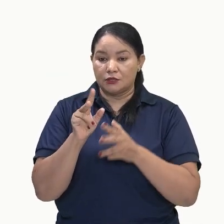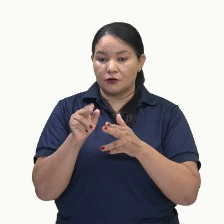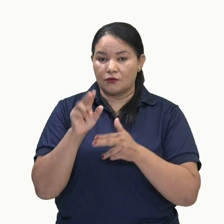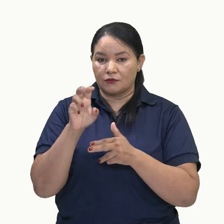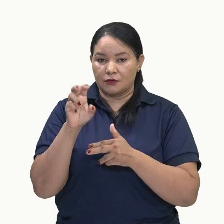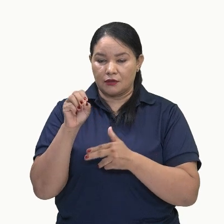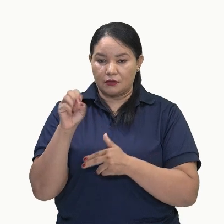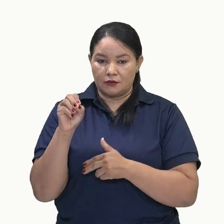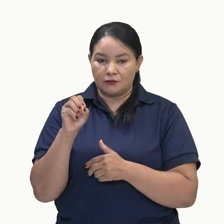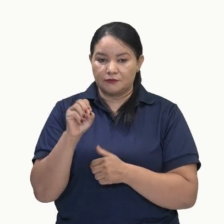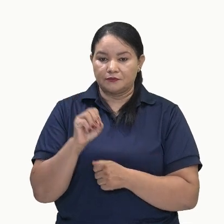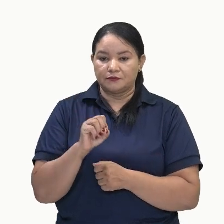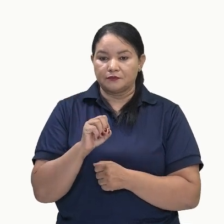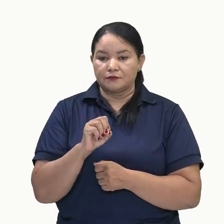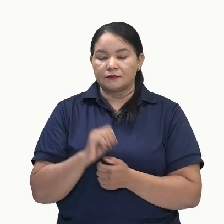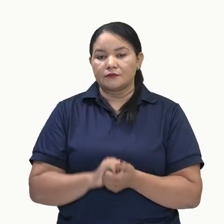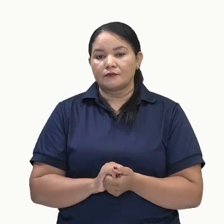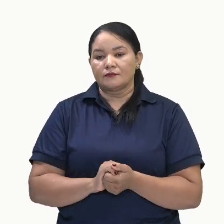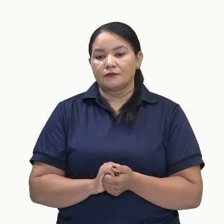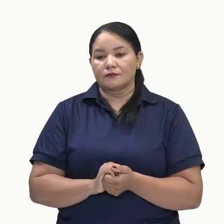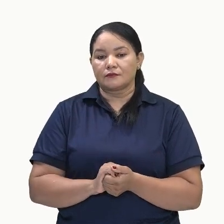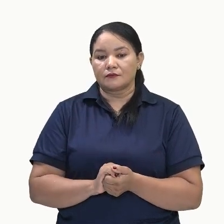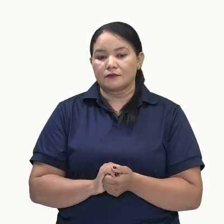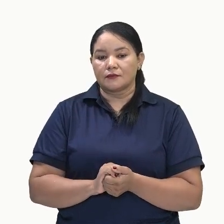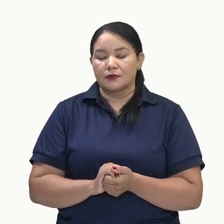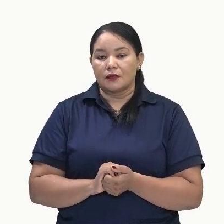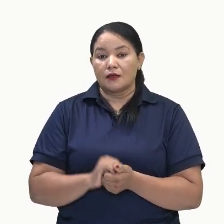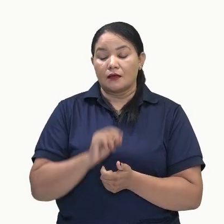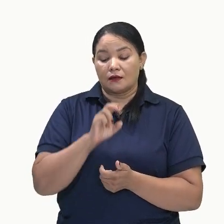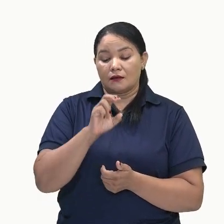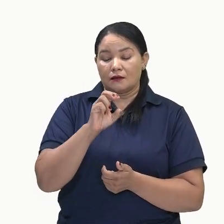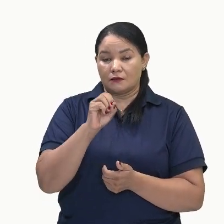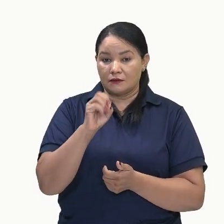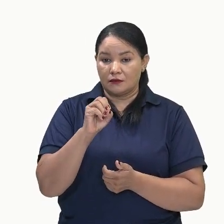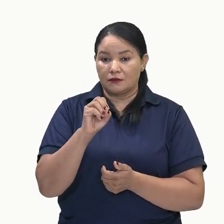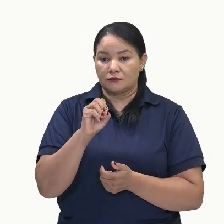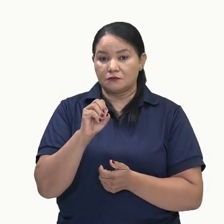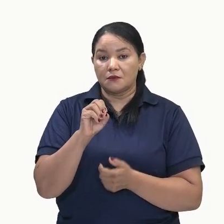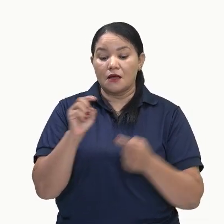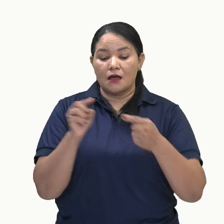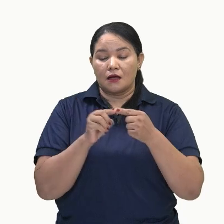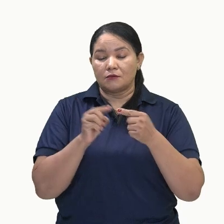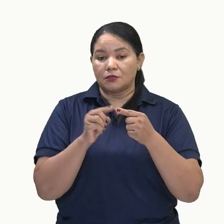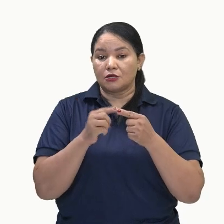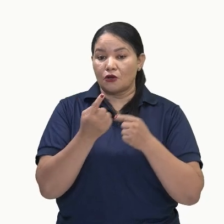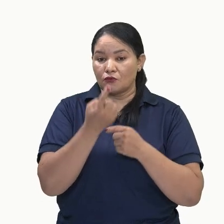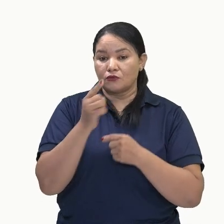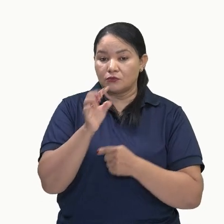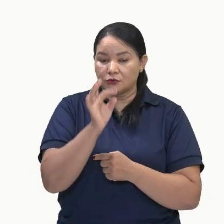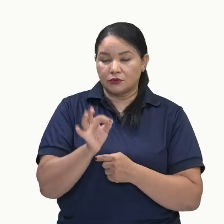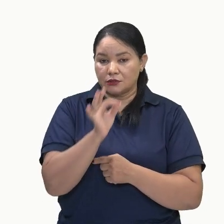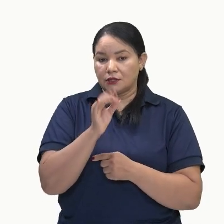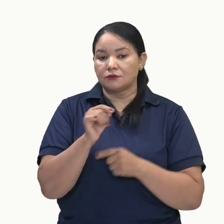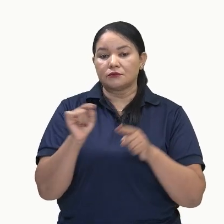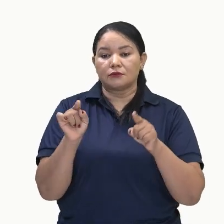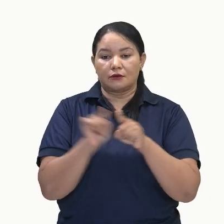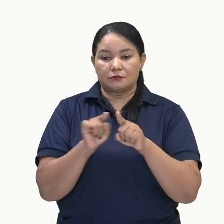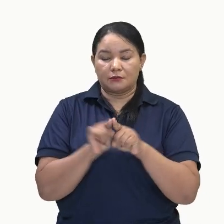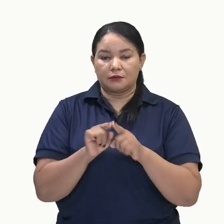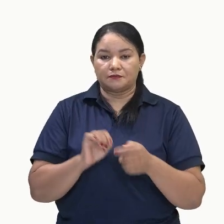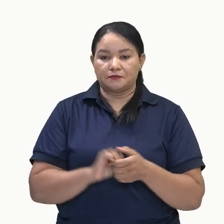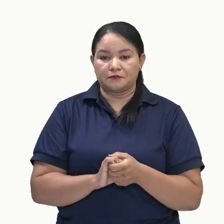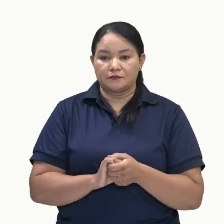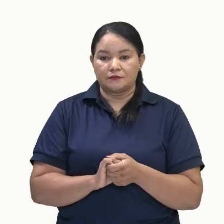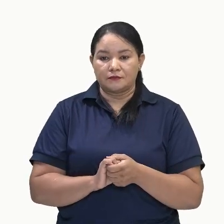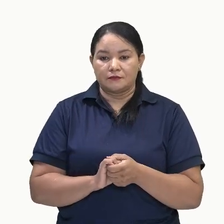500, esse 500, pessoal, equivale a 1% do total também. 1% de